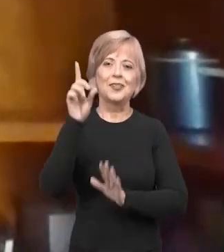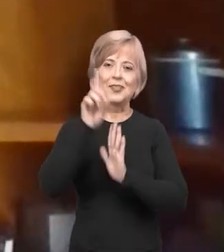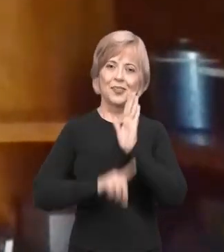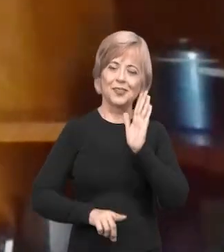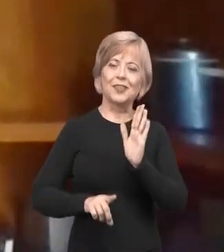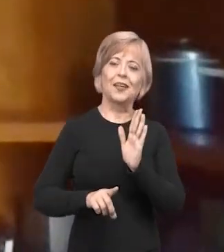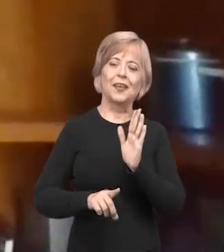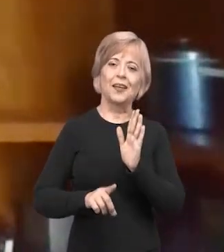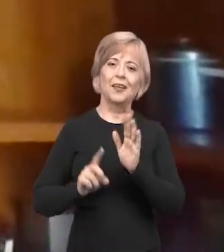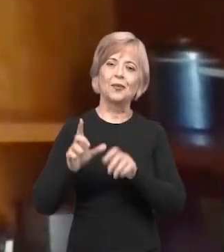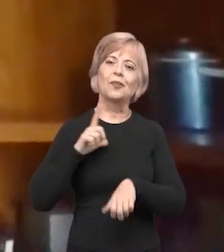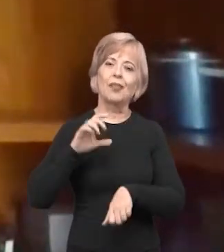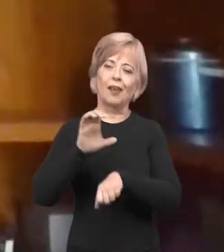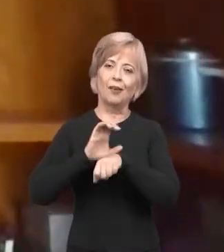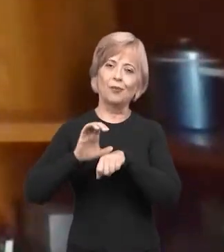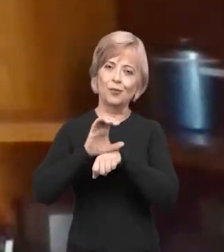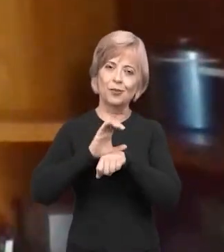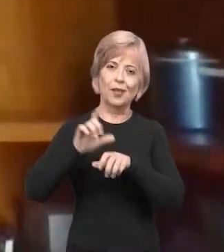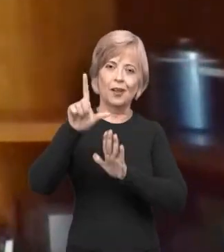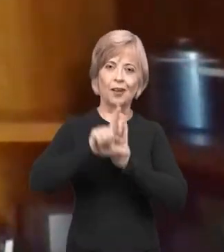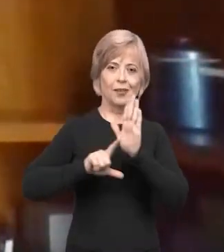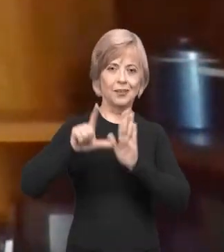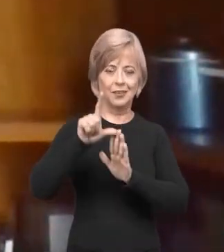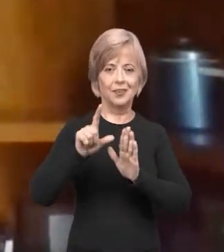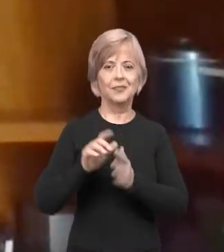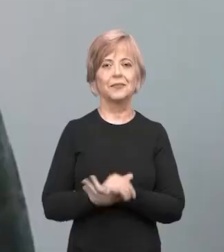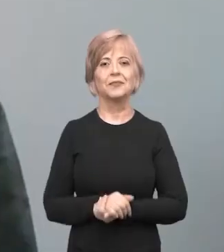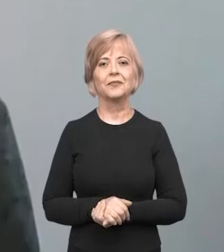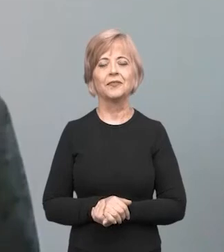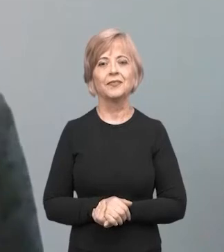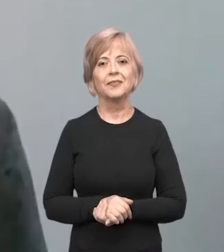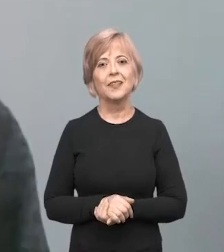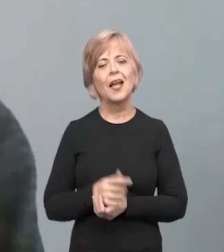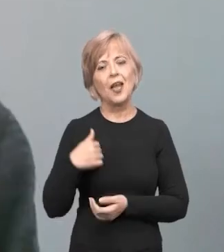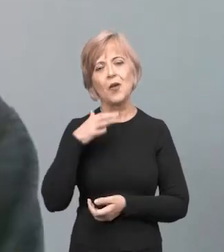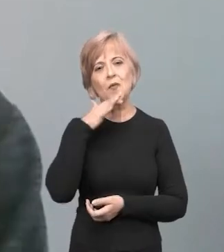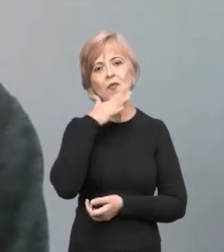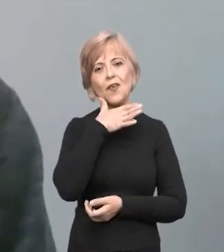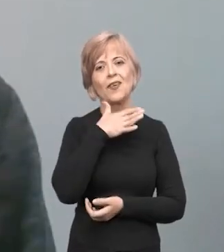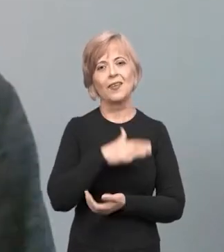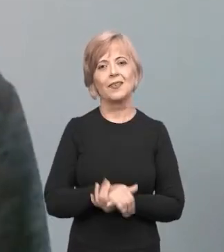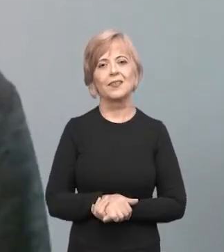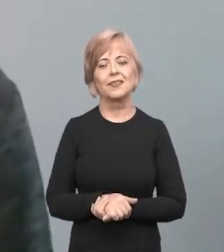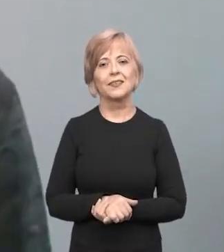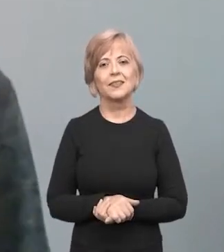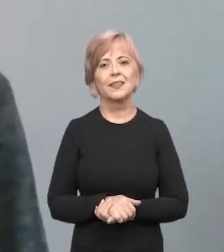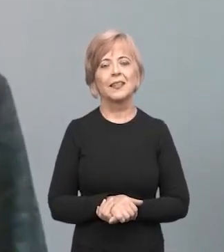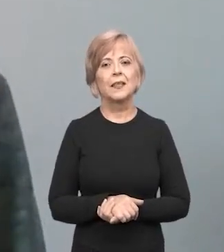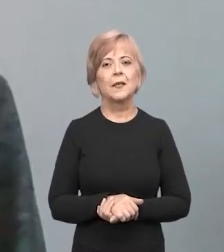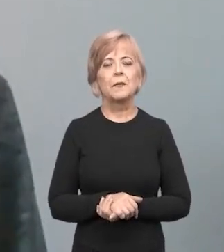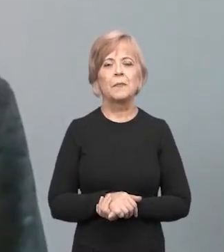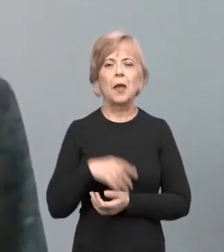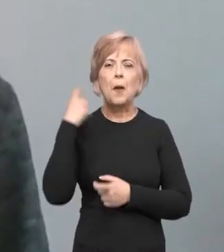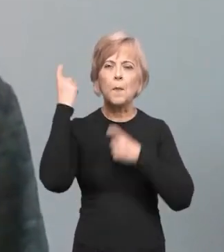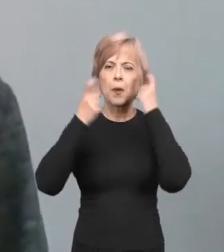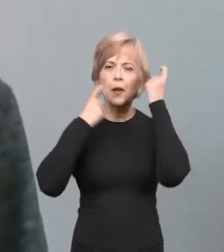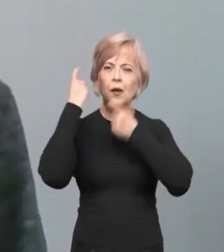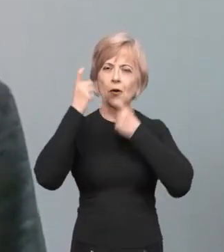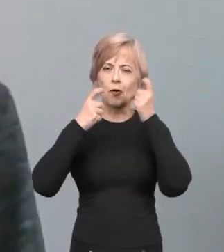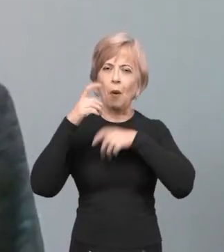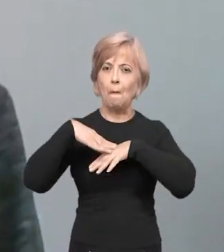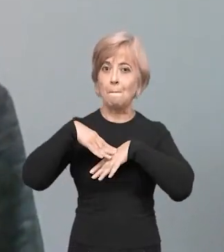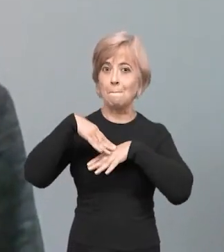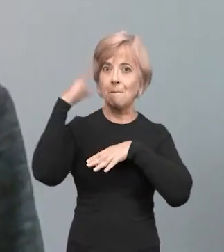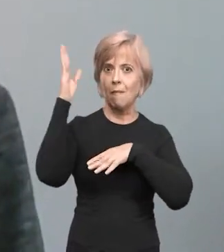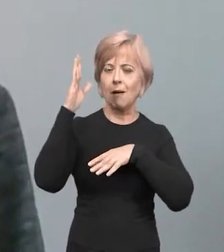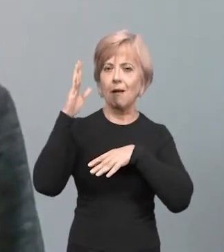né, na nossa Constituição e na nossa legislação ordinária. Eu acho que a minha maior preocupação,